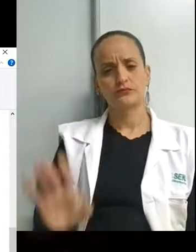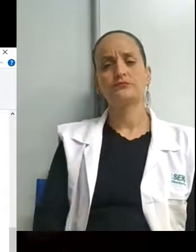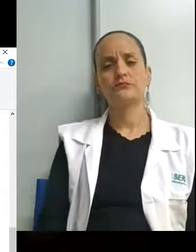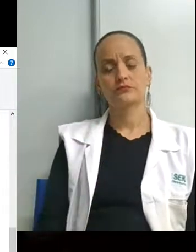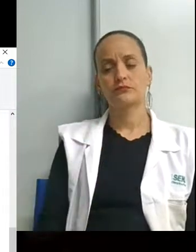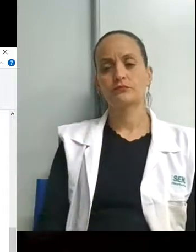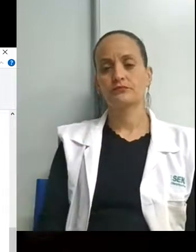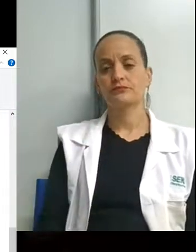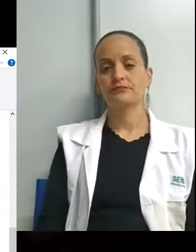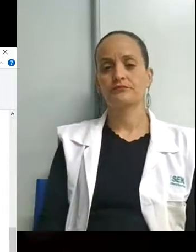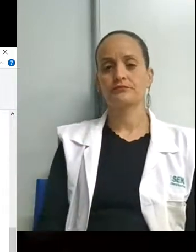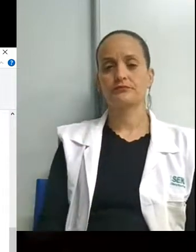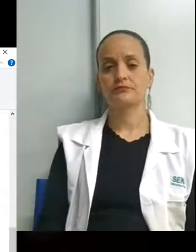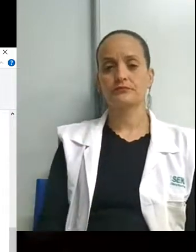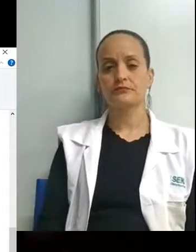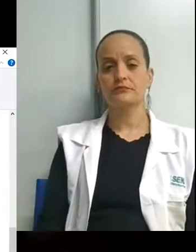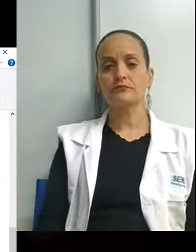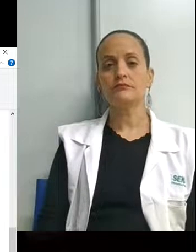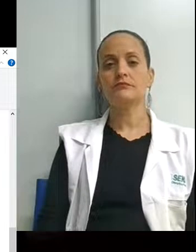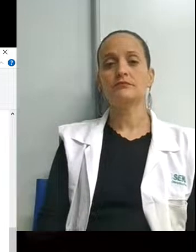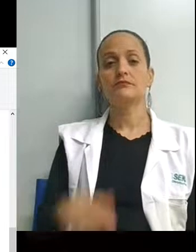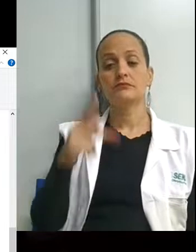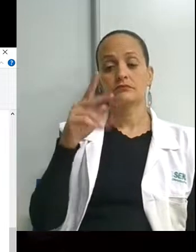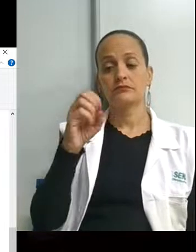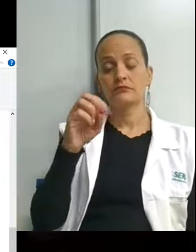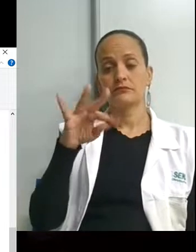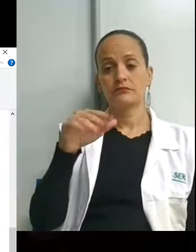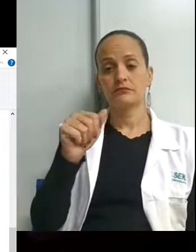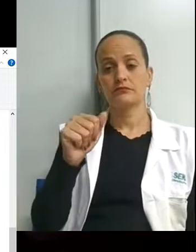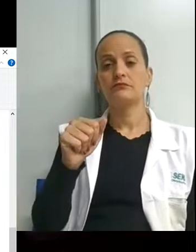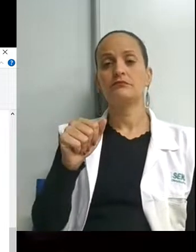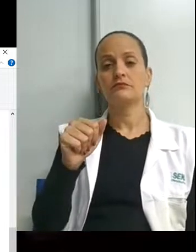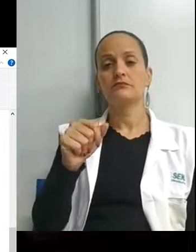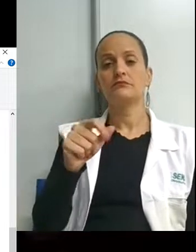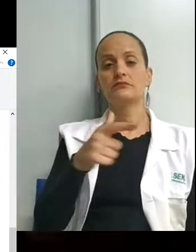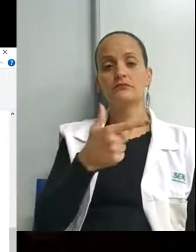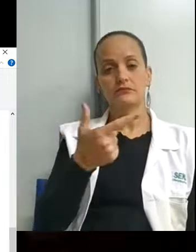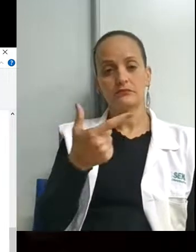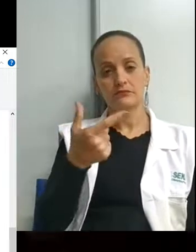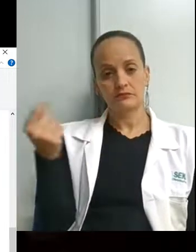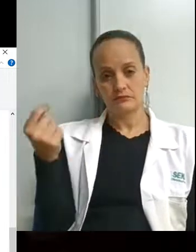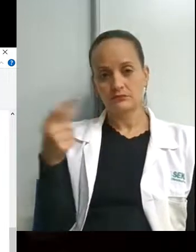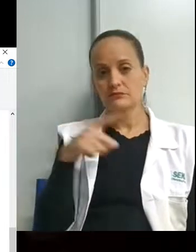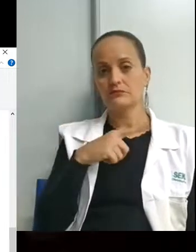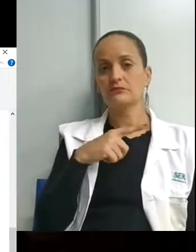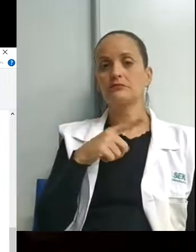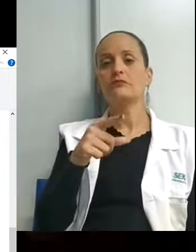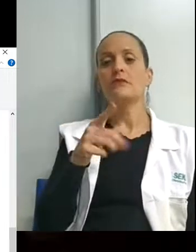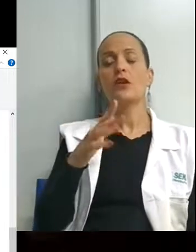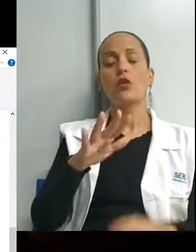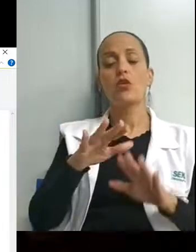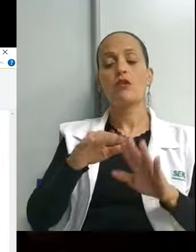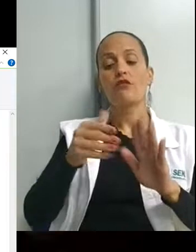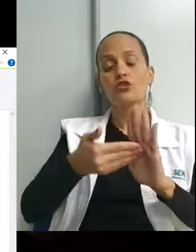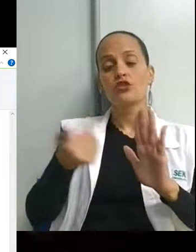vamos lá. Ó. A potência eu já coloquei. As tensões, 220. E agora eu vou isolar quem? O valor